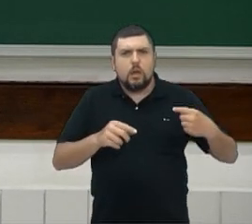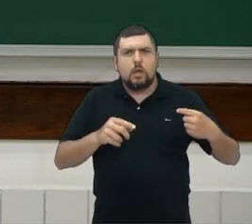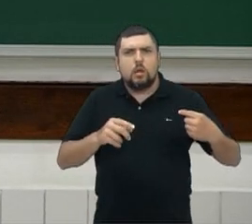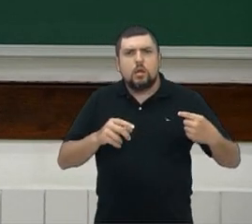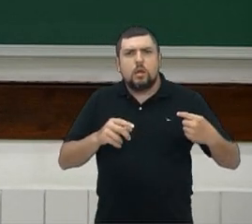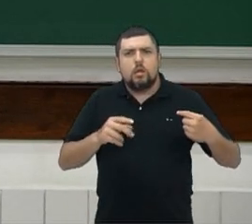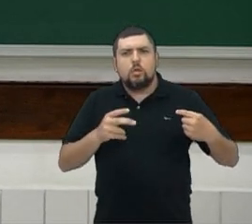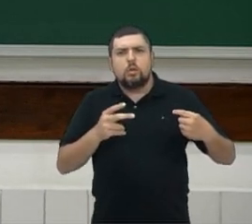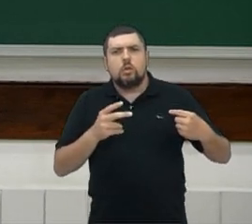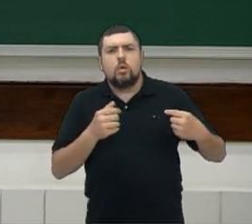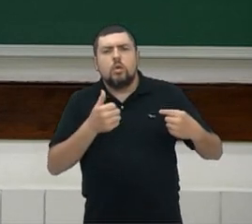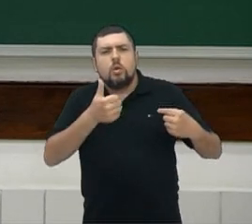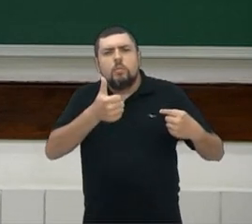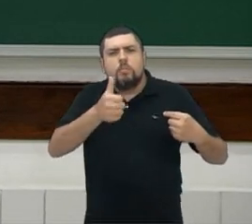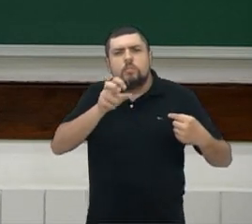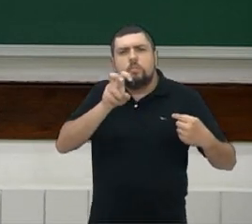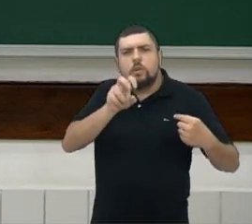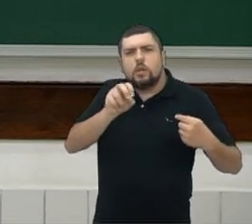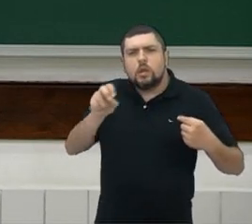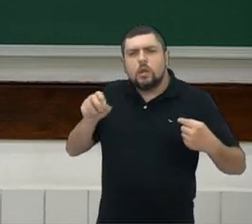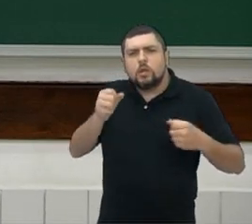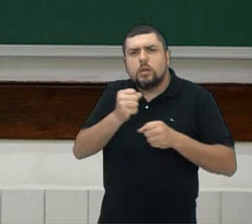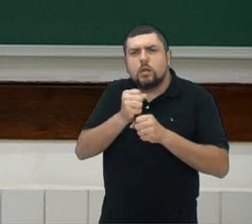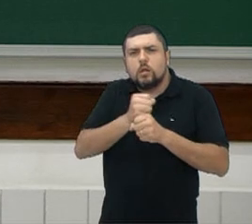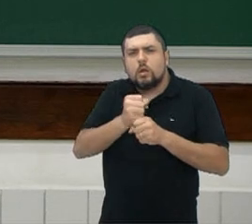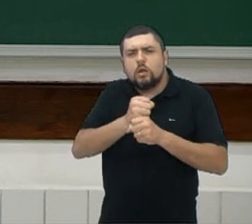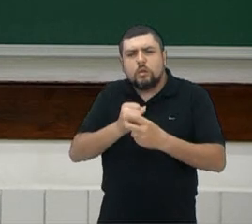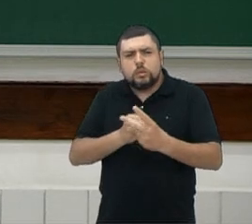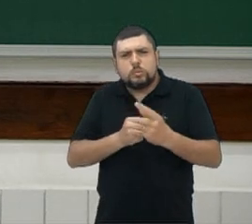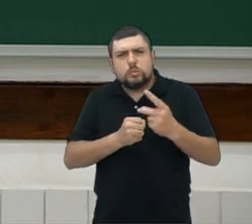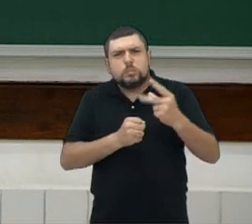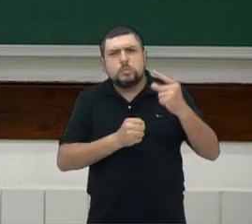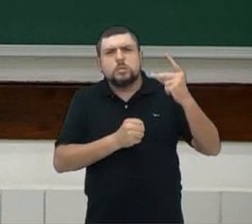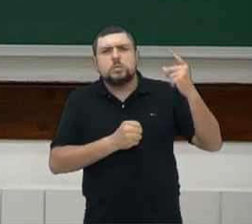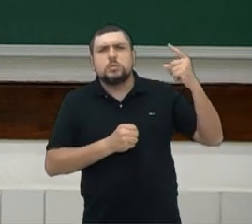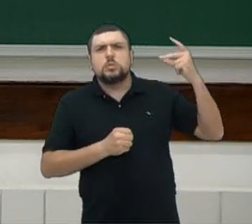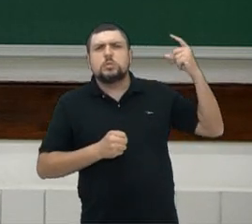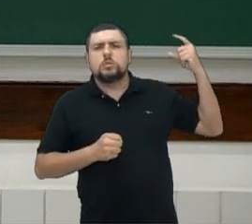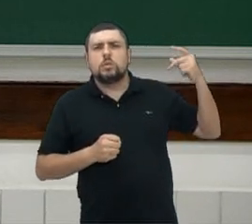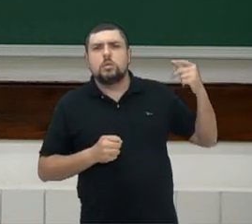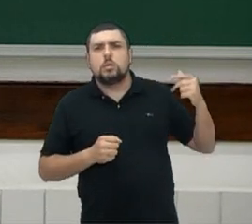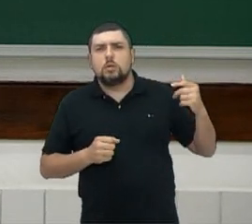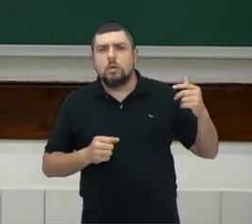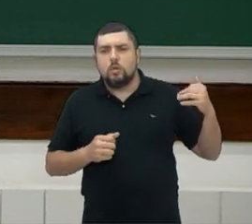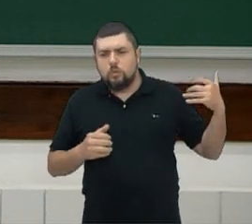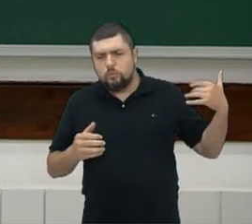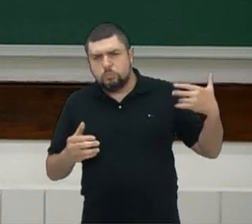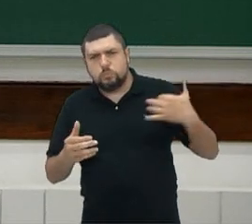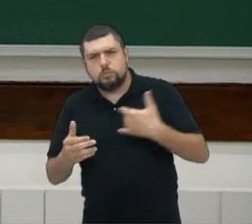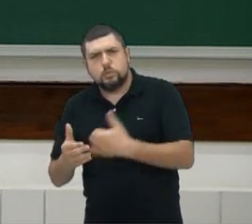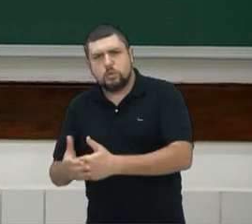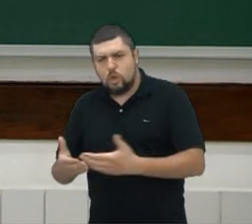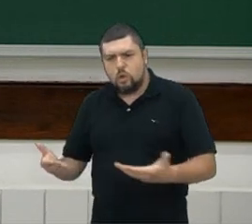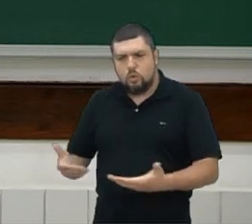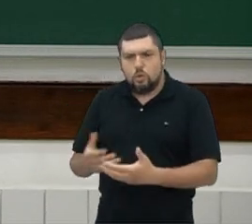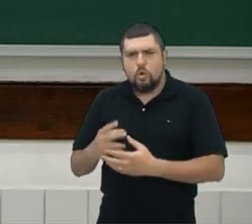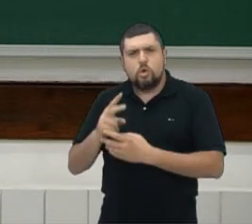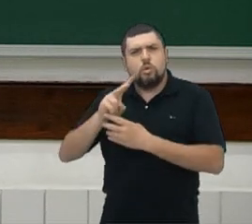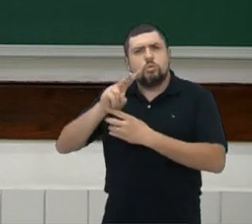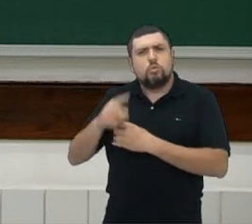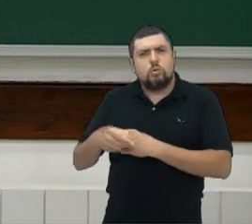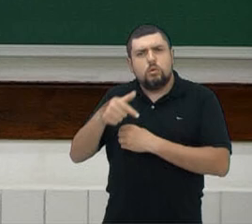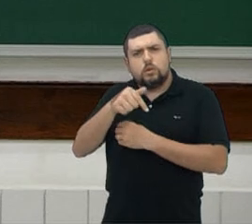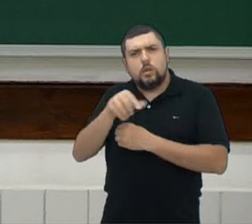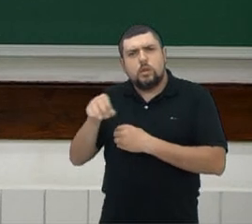1.500 anos antes de Cristo, no seu auge, 700 anos antes de Cristo, 2.700 anos atrás, no auge deles, e era uma